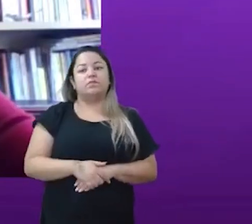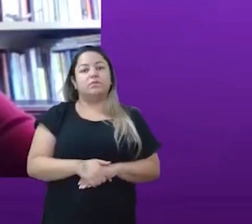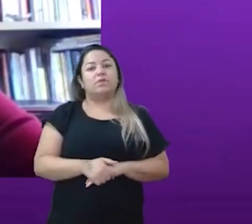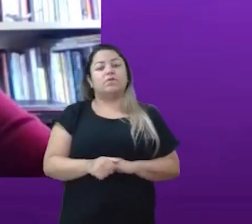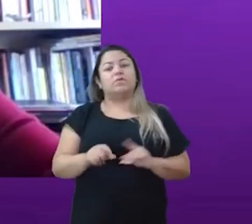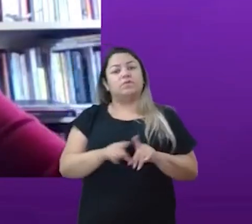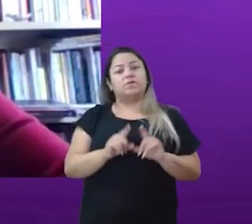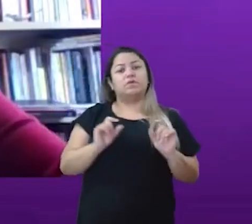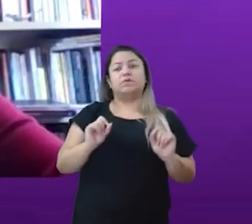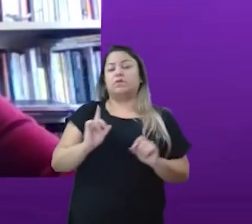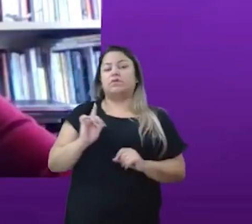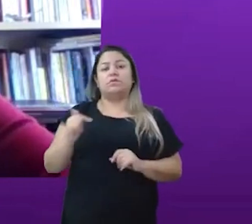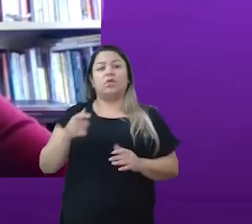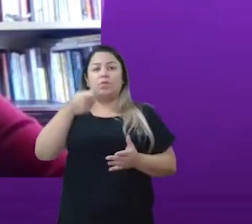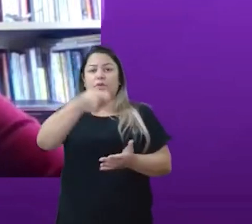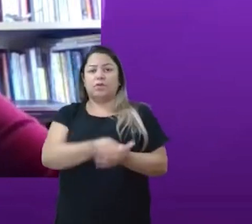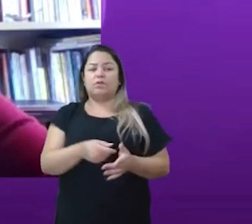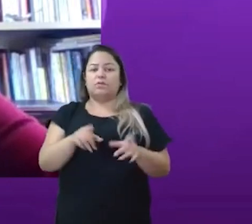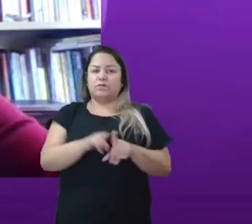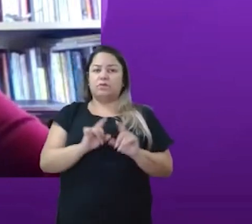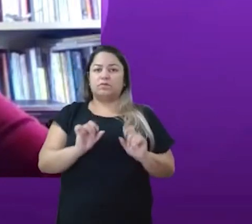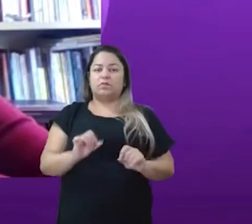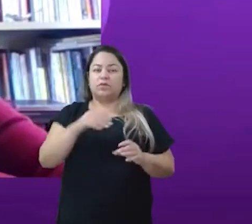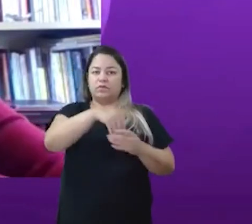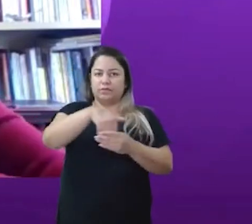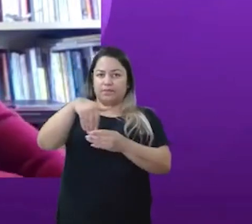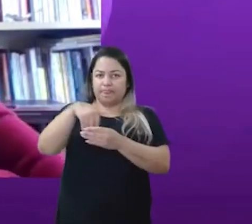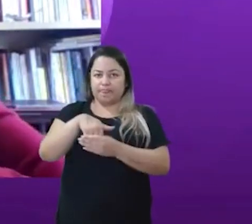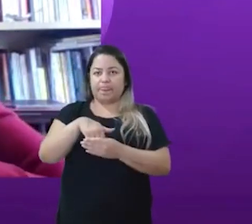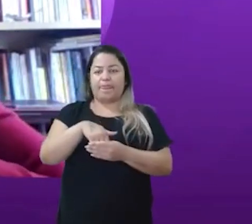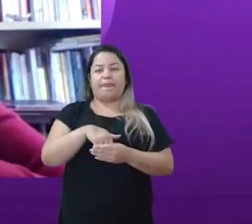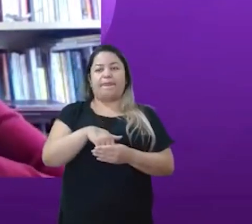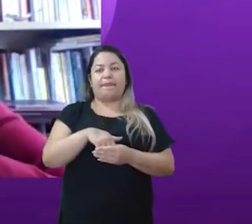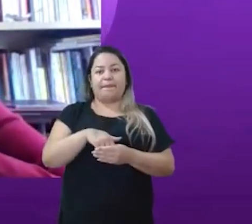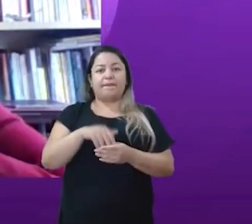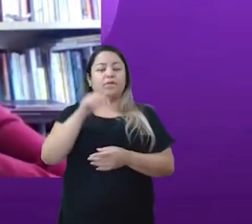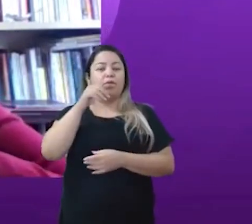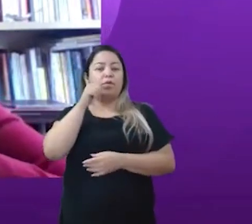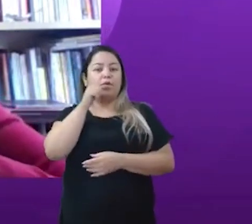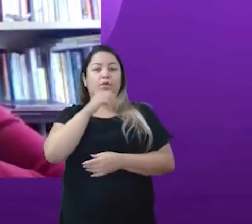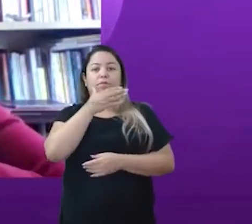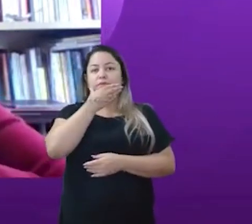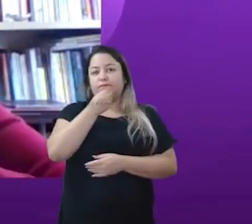Você só não tem obrigatoriedade de votar, homens e mulheres,